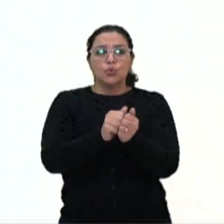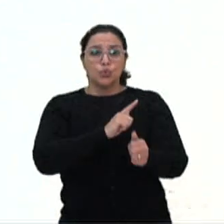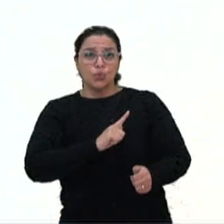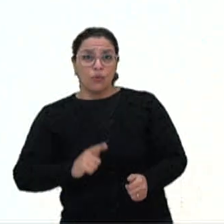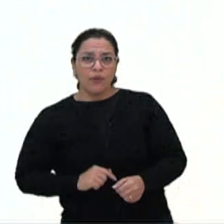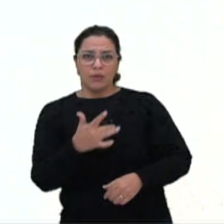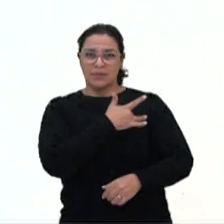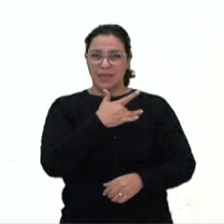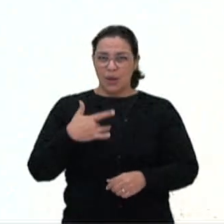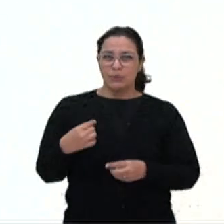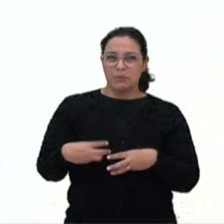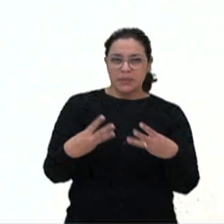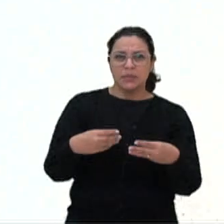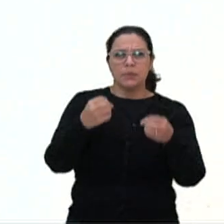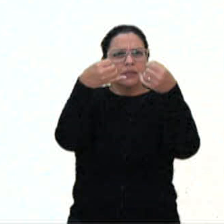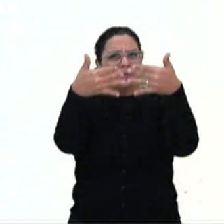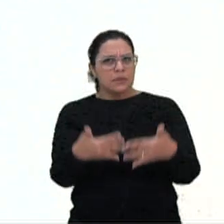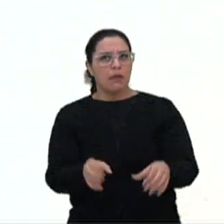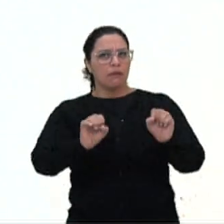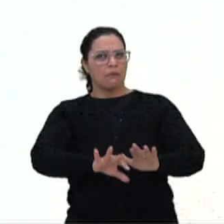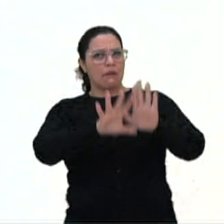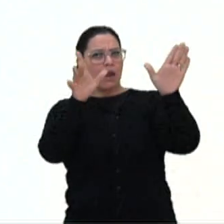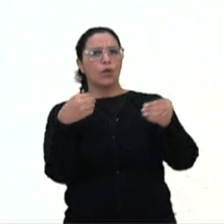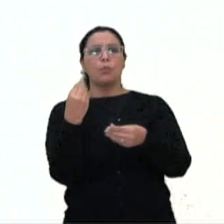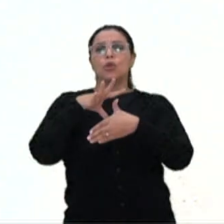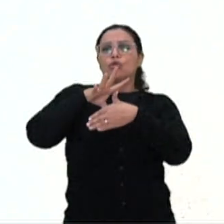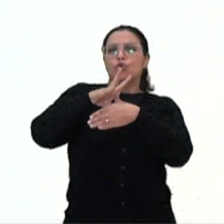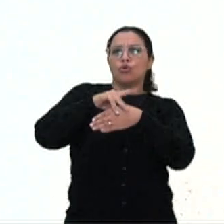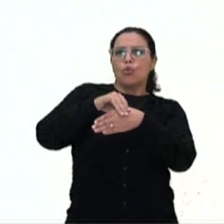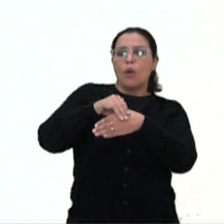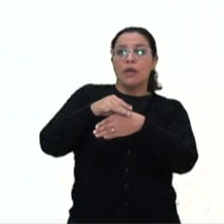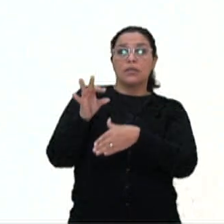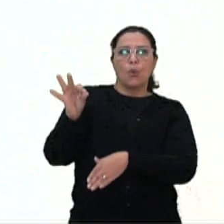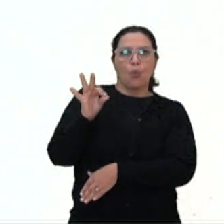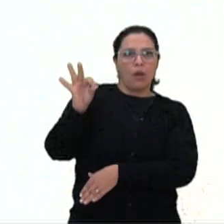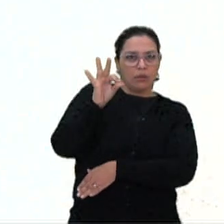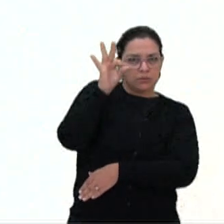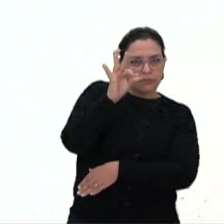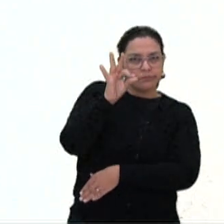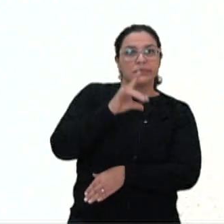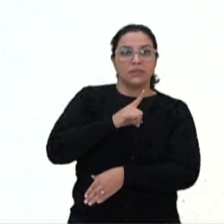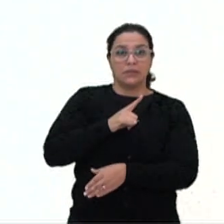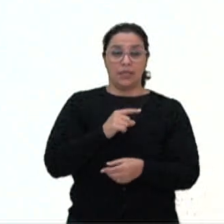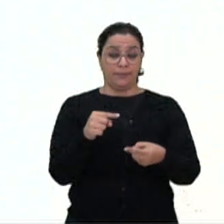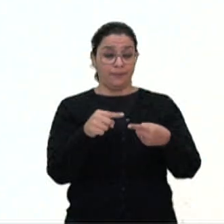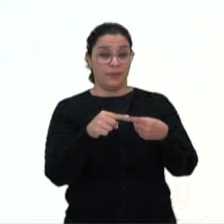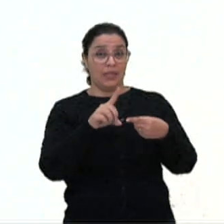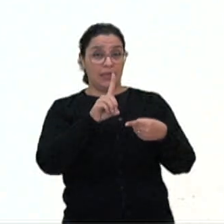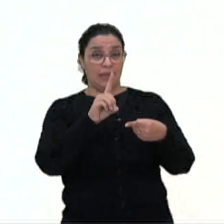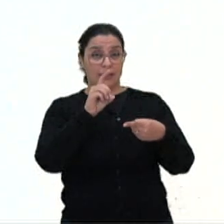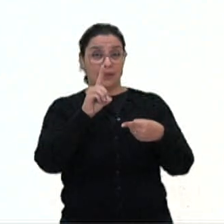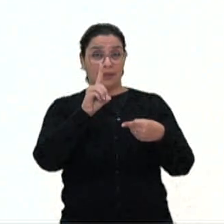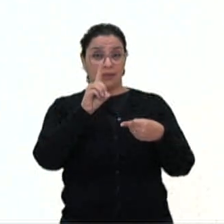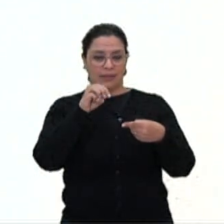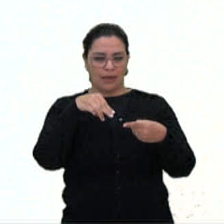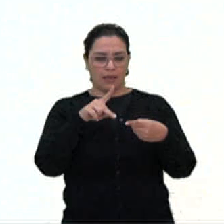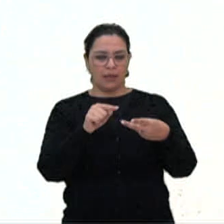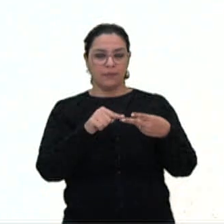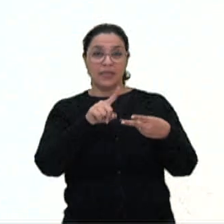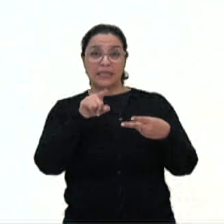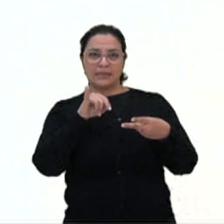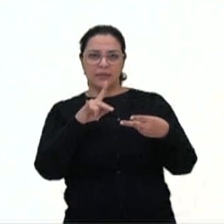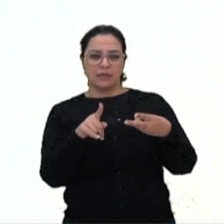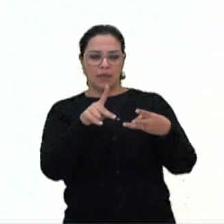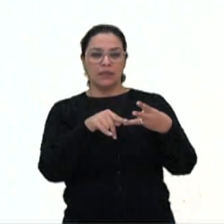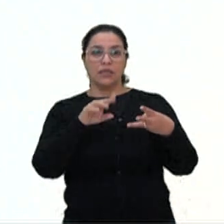uma campanha de esclarecimento e prevenção das doenças que podem ser transmitidas pelo Aedes, dengue, zika e chikungunya. Qual